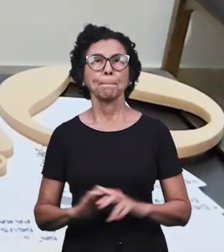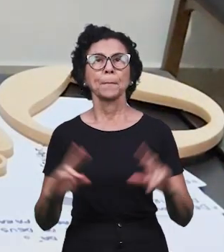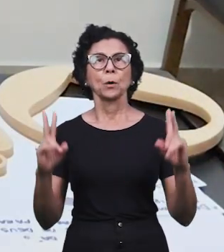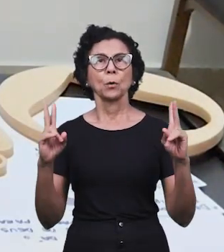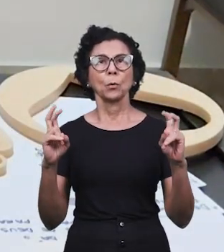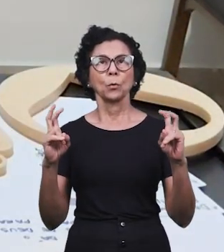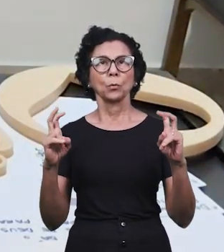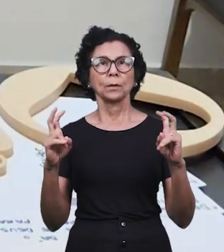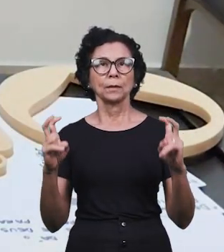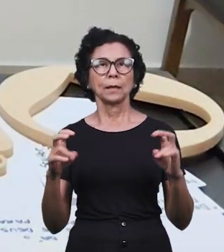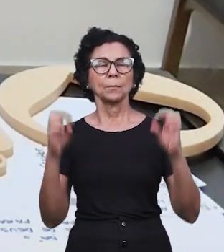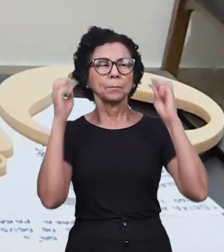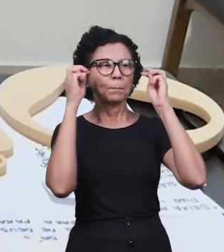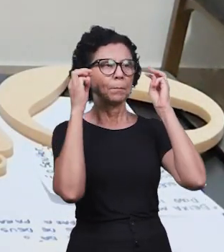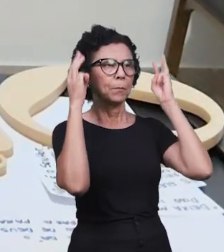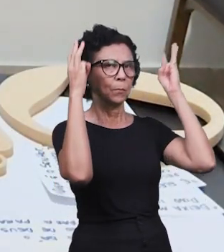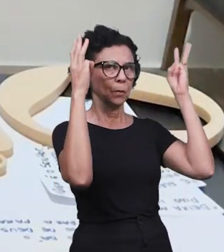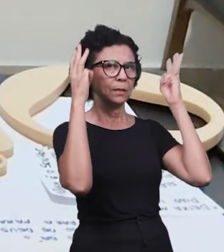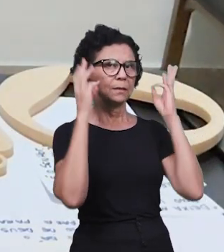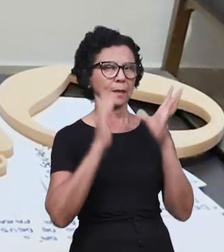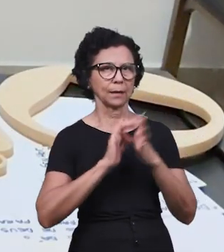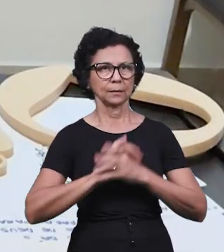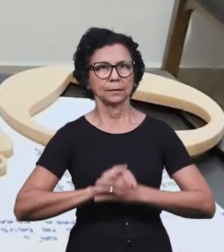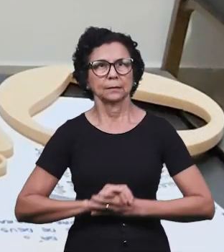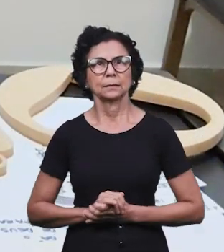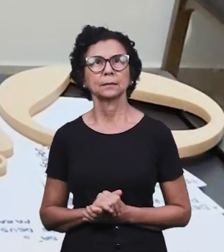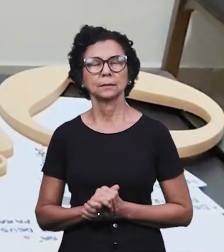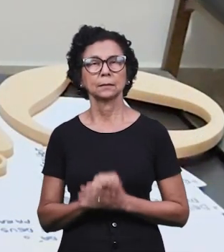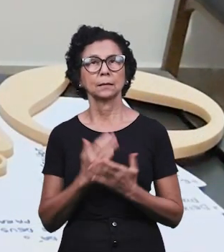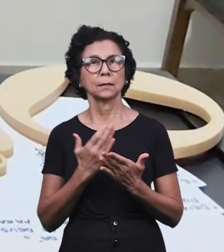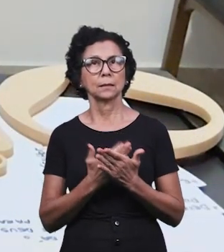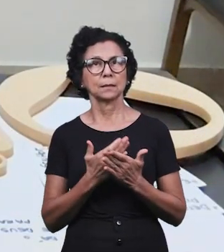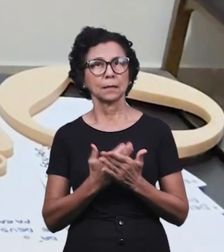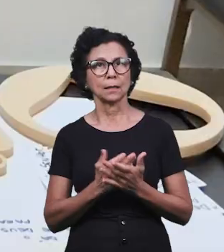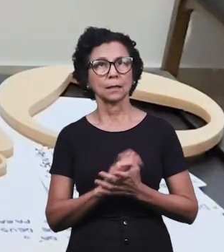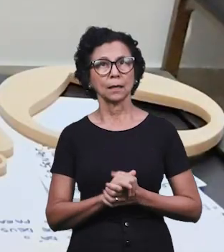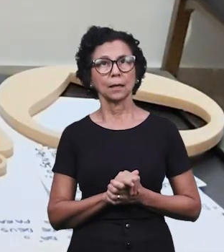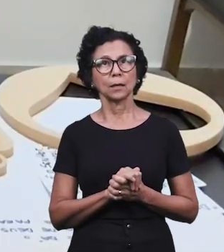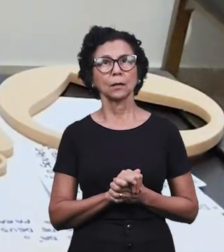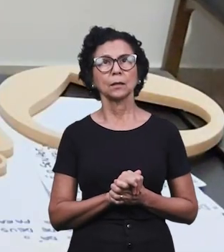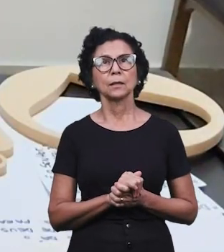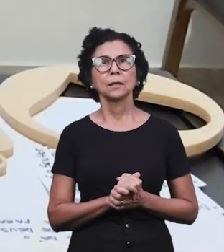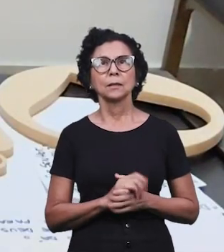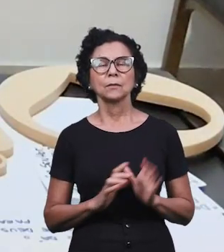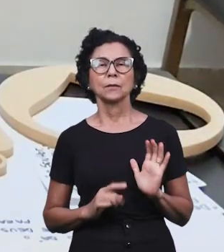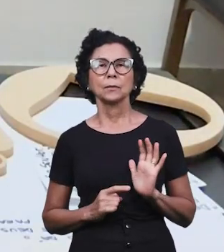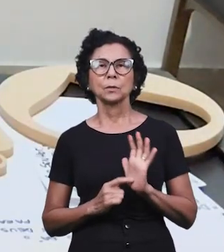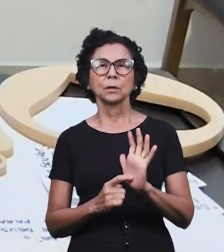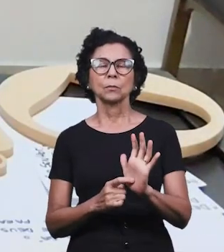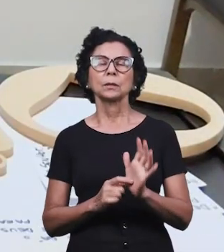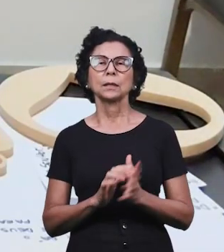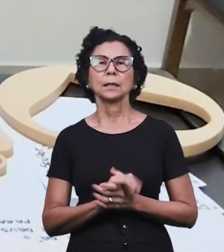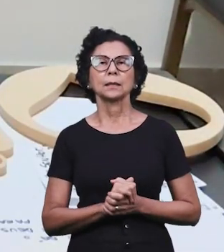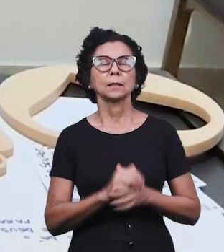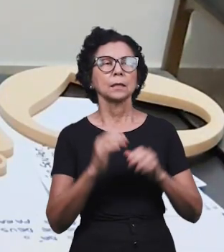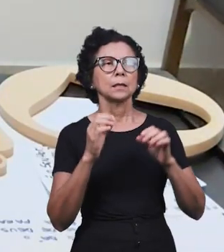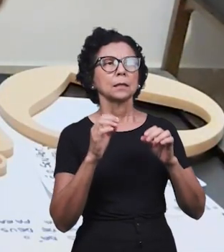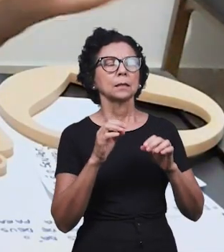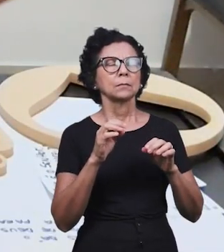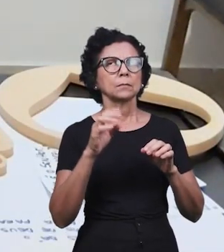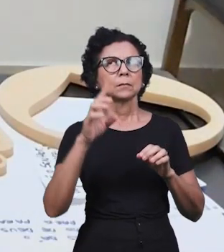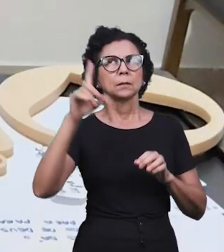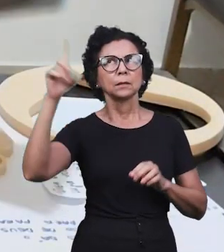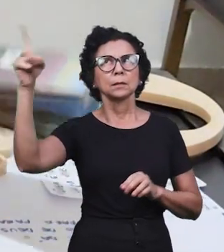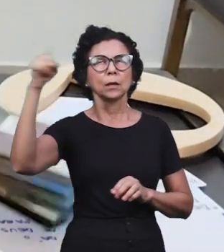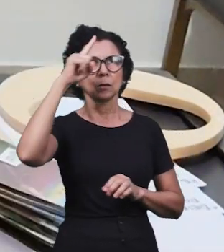é a definição de Moisés, mas essa aula ela vai falar que Moisés dá o recado de Deus para Faraó. Então, o que nós